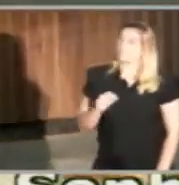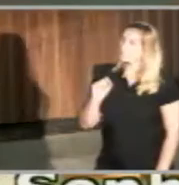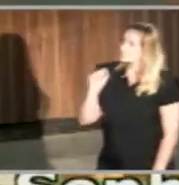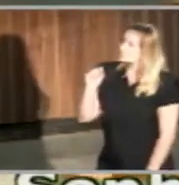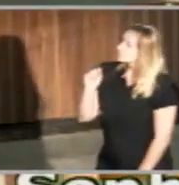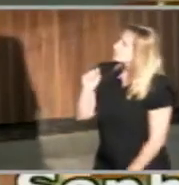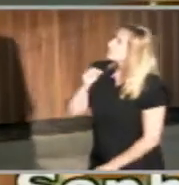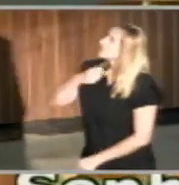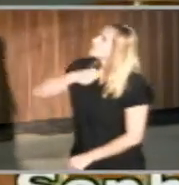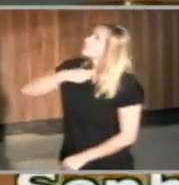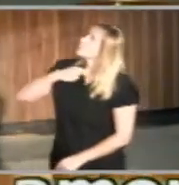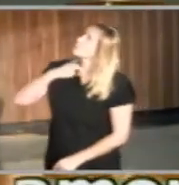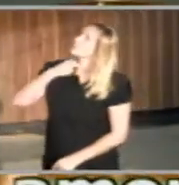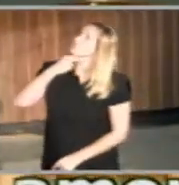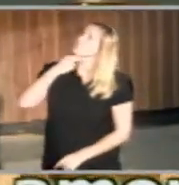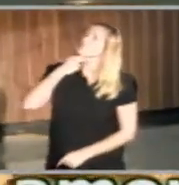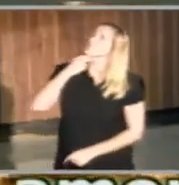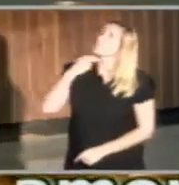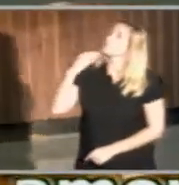Senhor,